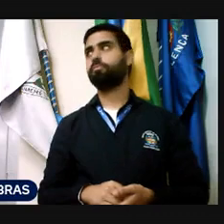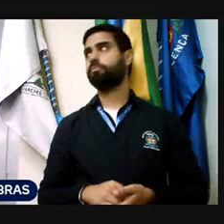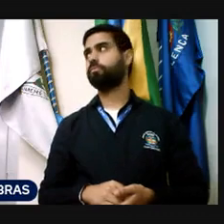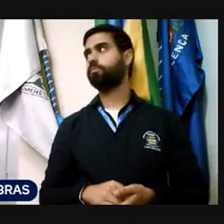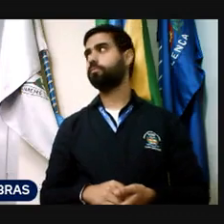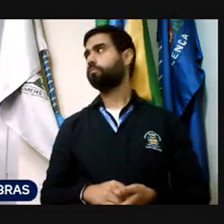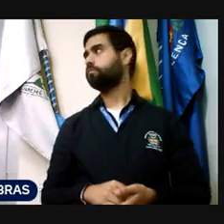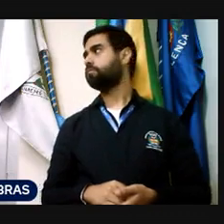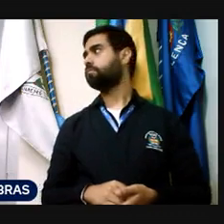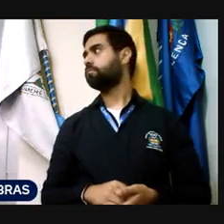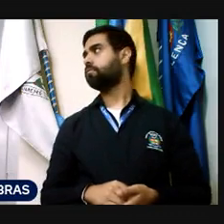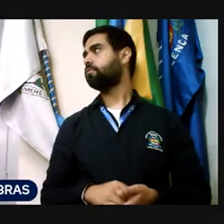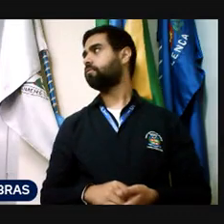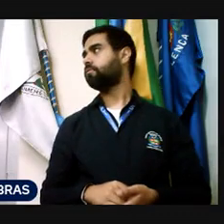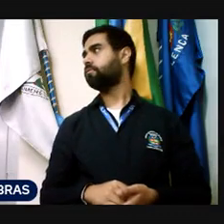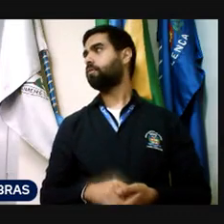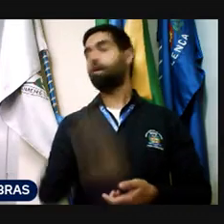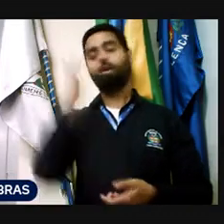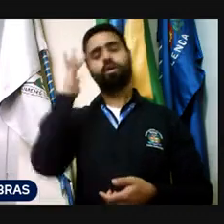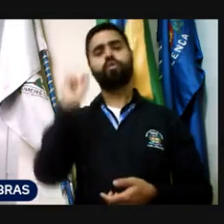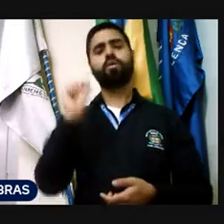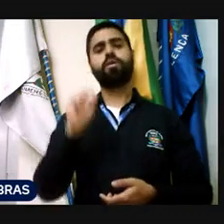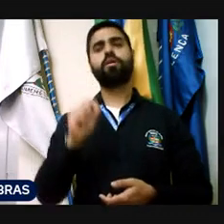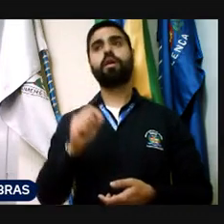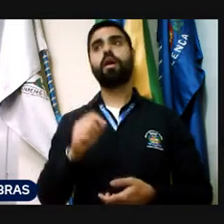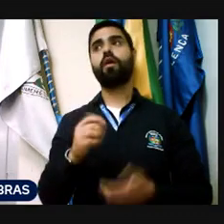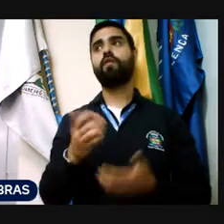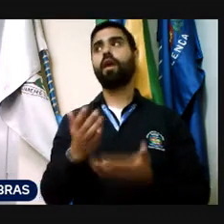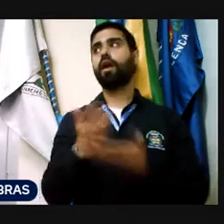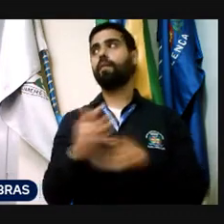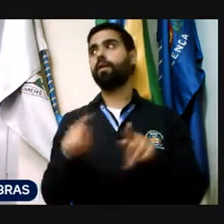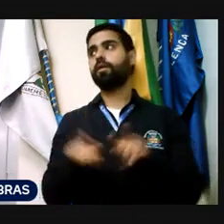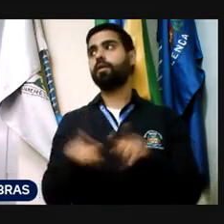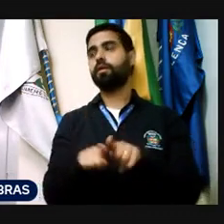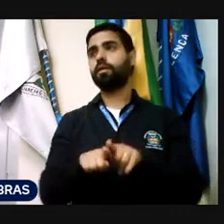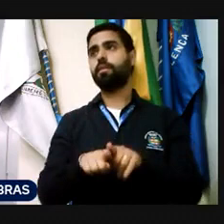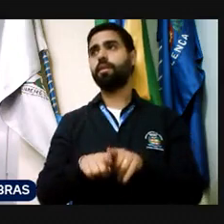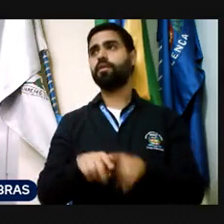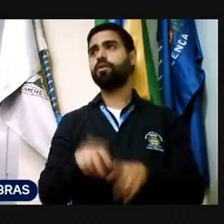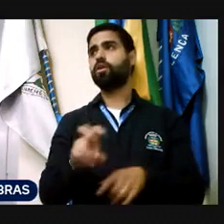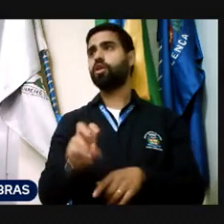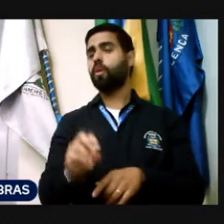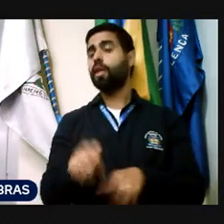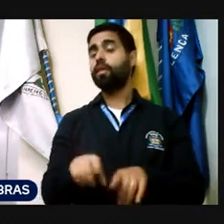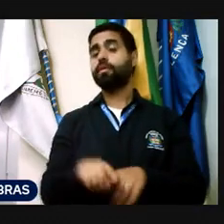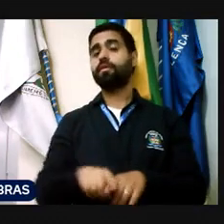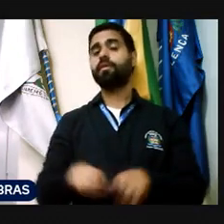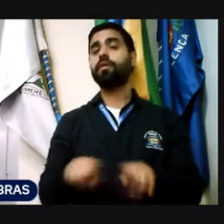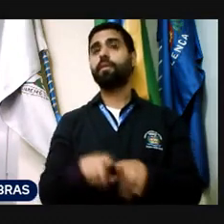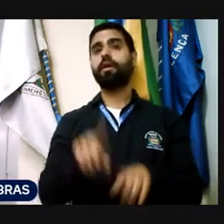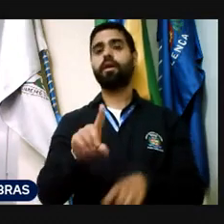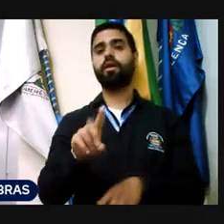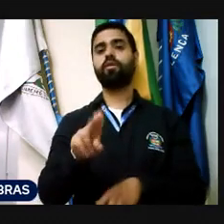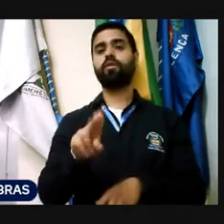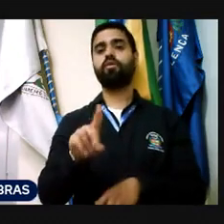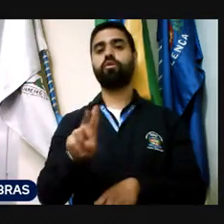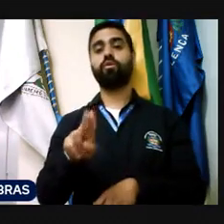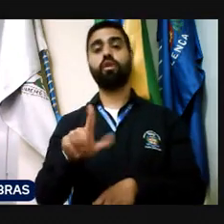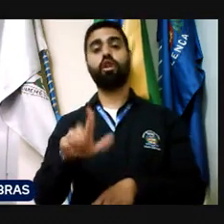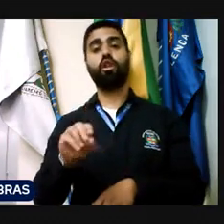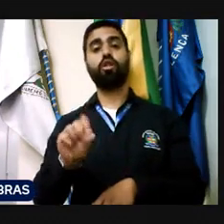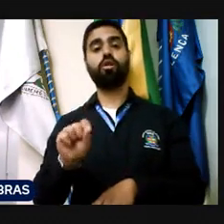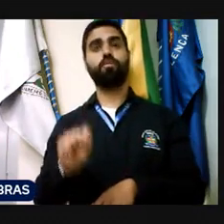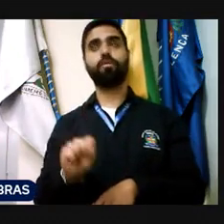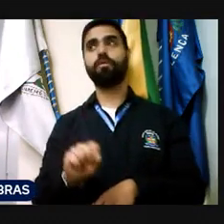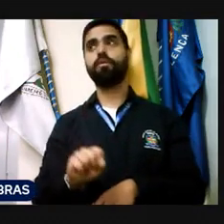Campeonato de futebol no nosso município. Vai terminar essa semana o 50-1, como, de fato, mais uma vez, Dudu Lopes está na final. E a